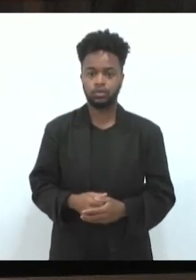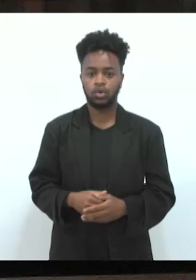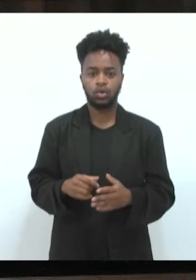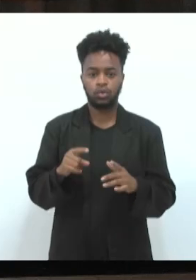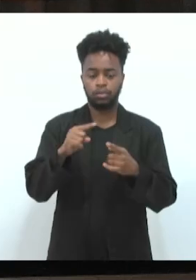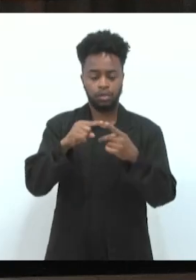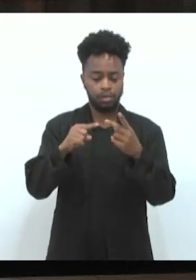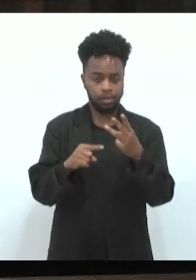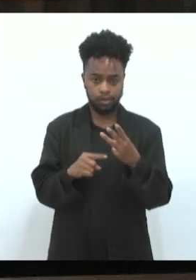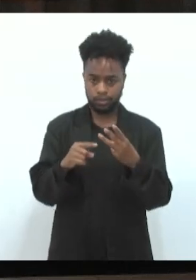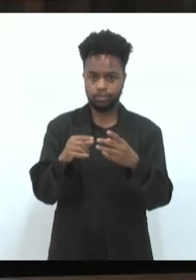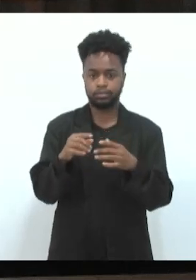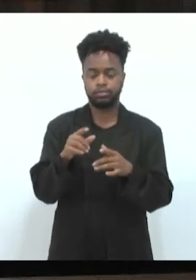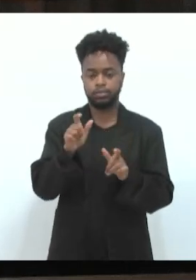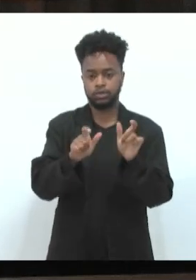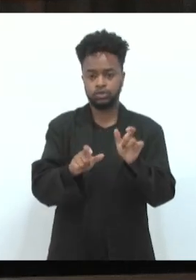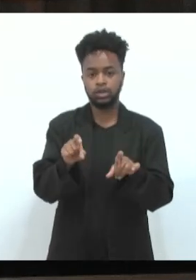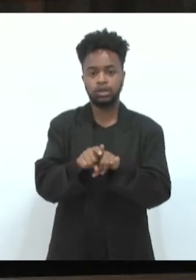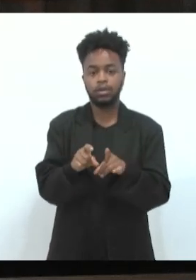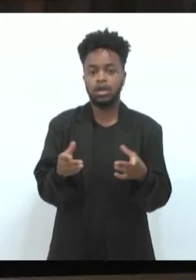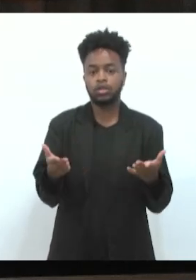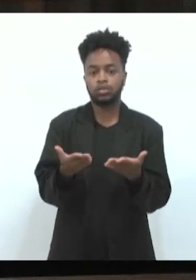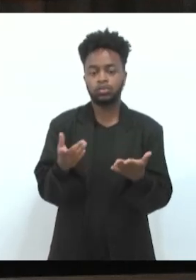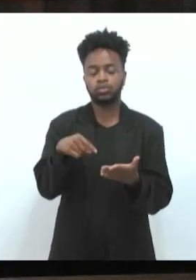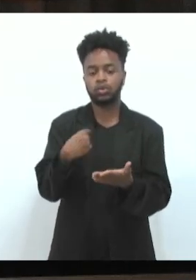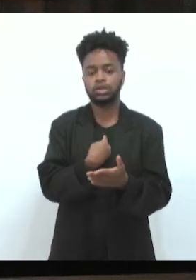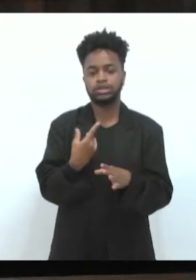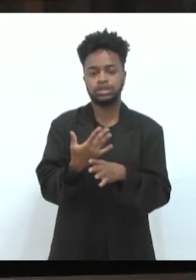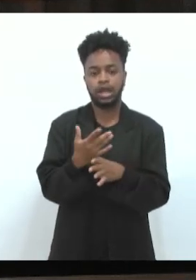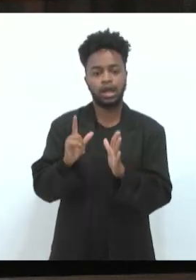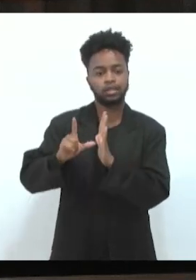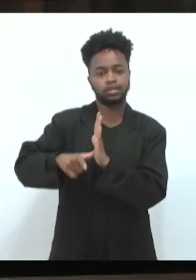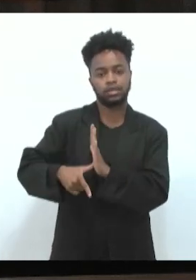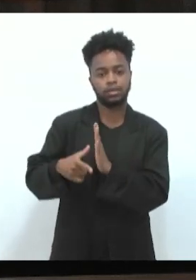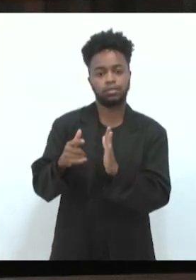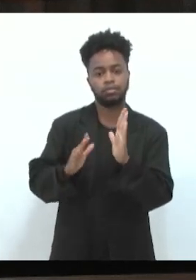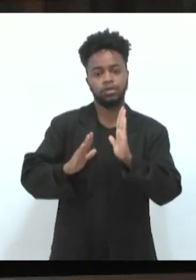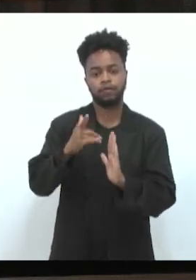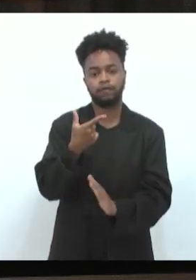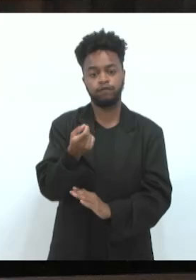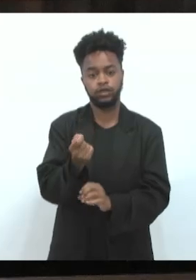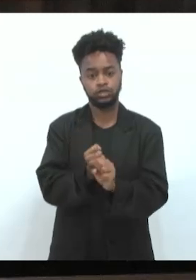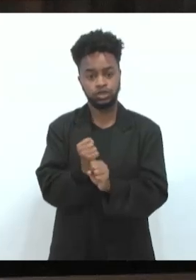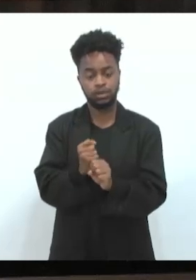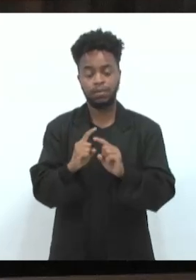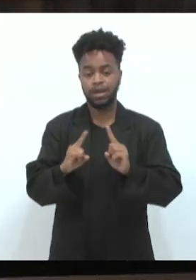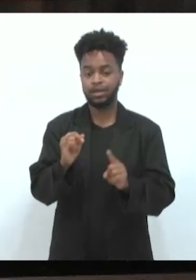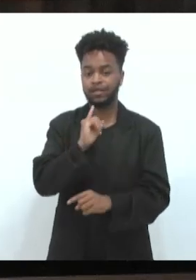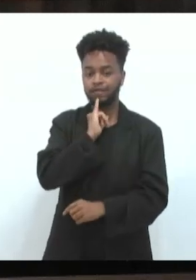Bernardo Rossi. Esse atraso que a nossa cidade viveu por mais de 20 anos e que infelizmente